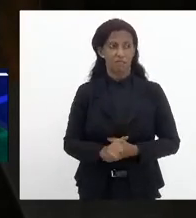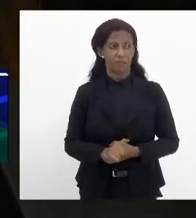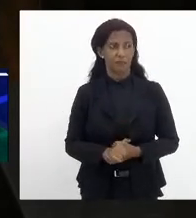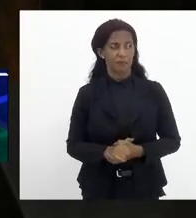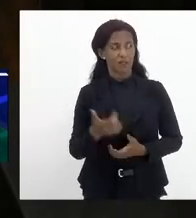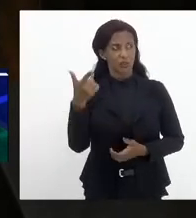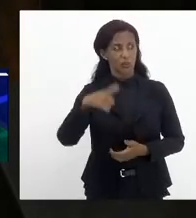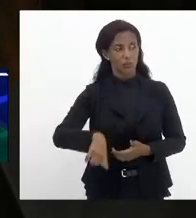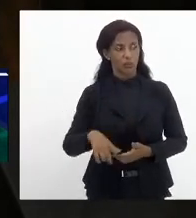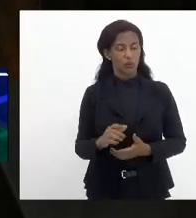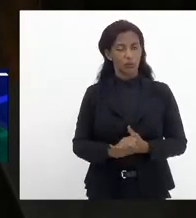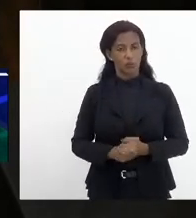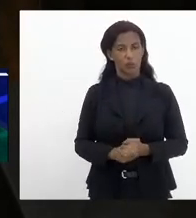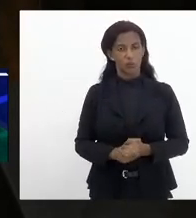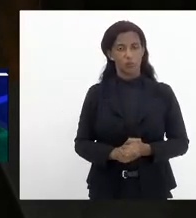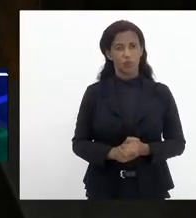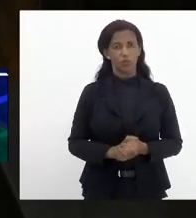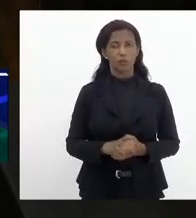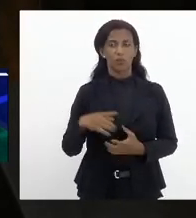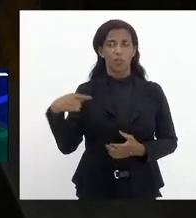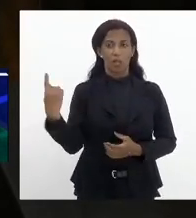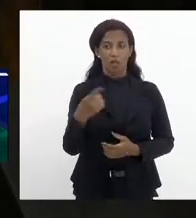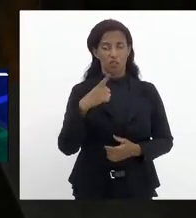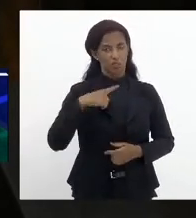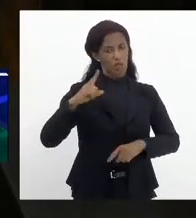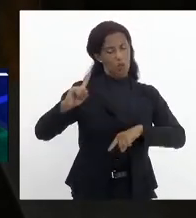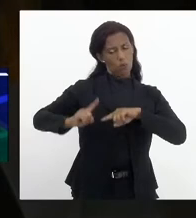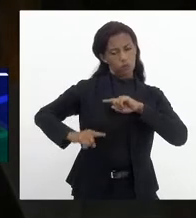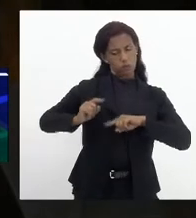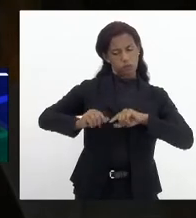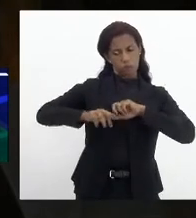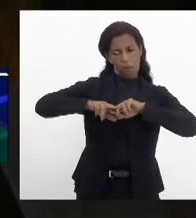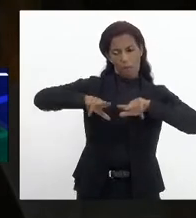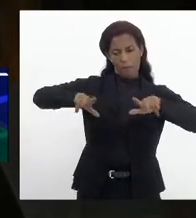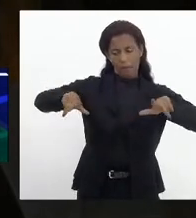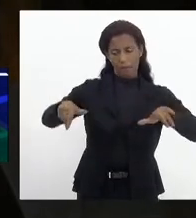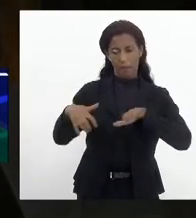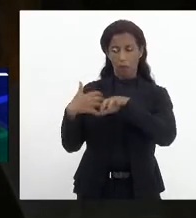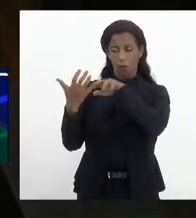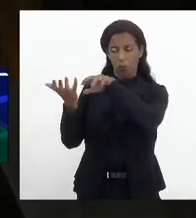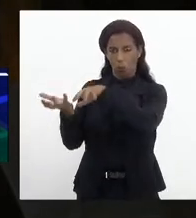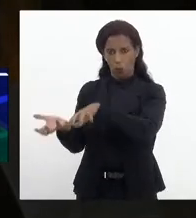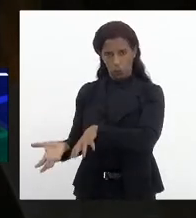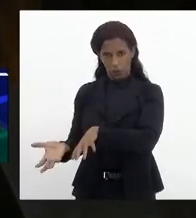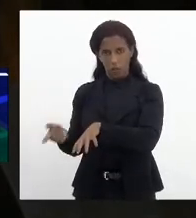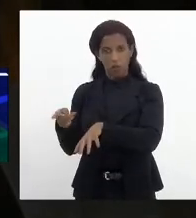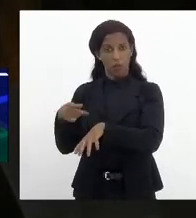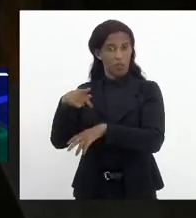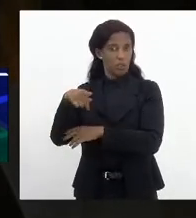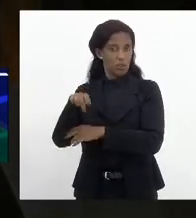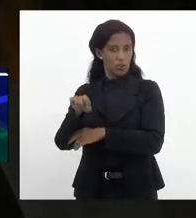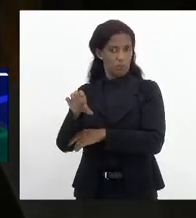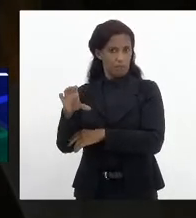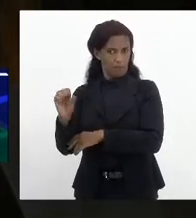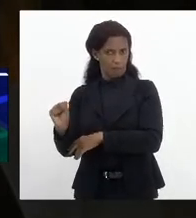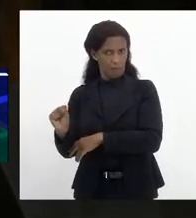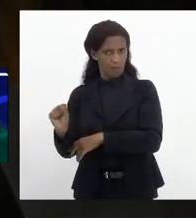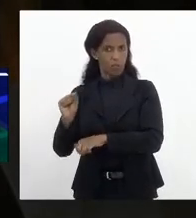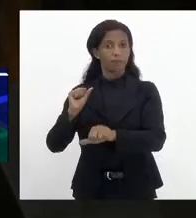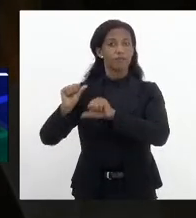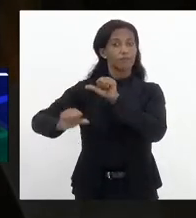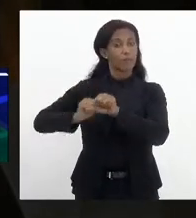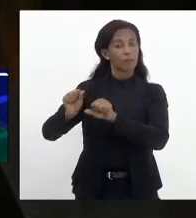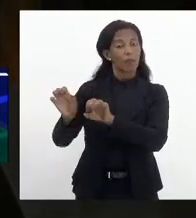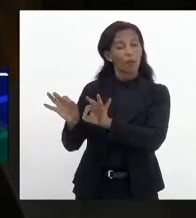Mais uma vez, a gente tem instrumentos no Congresso Nacional, que são as PECs, para mudar, inclusive,